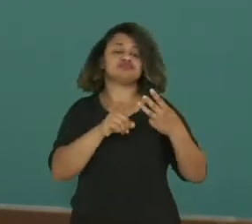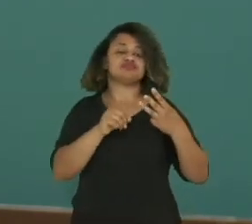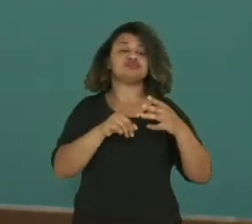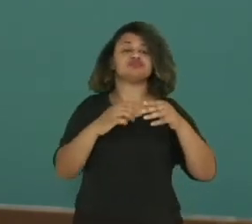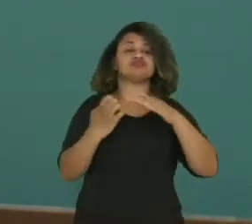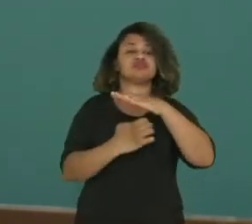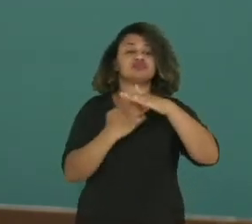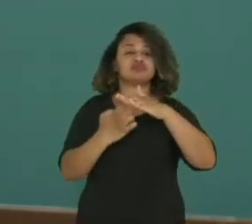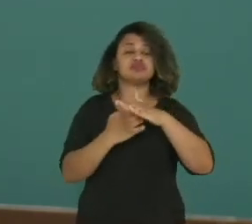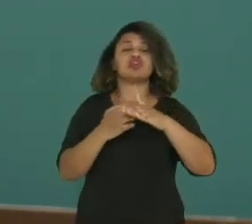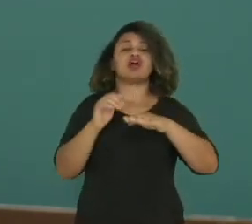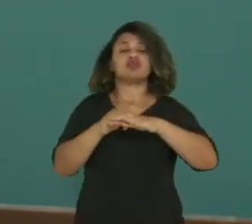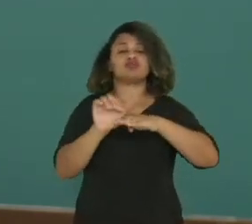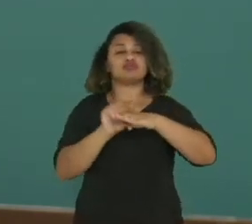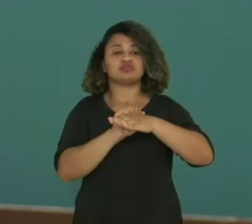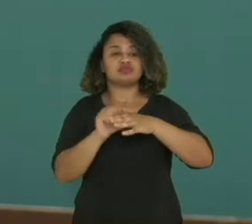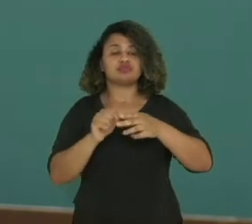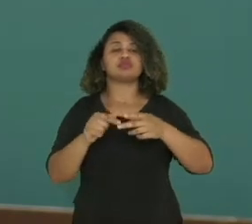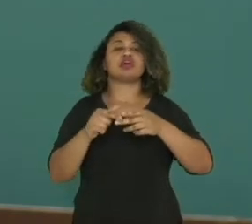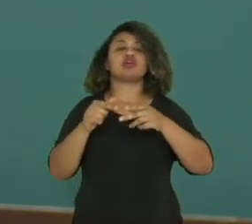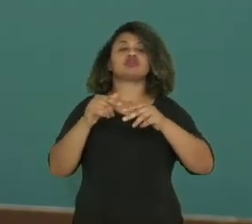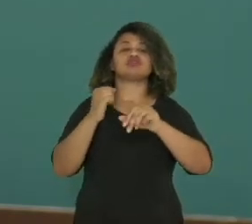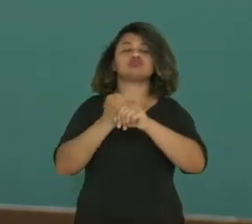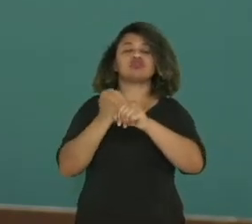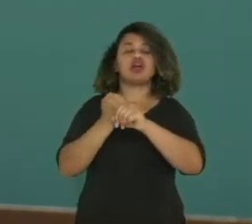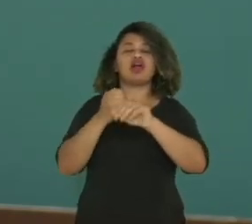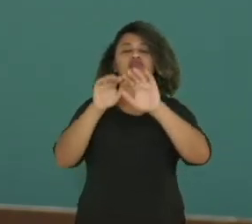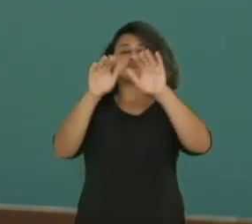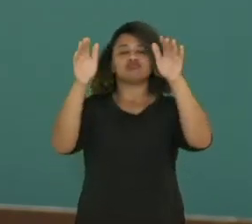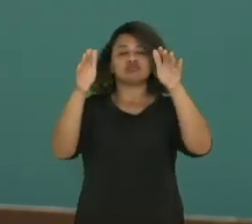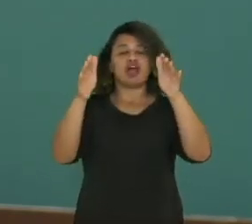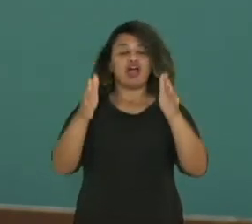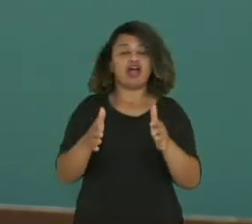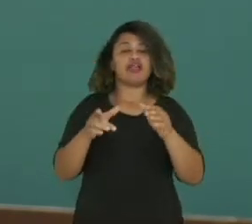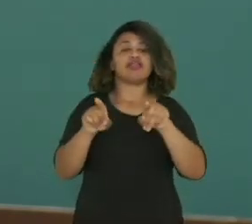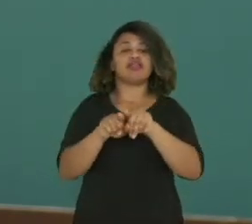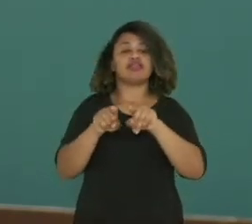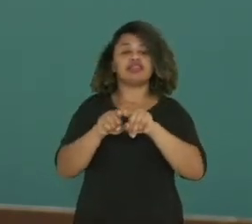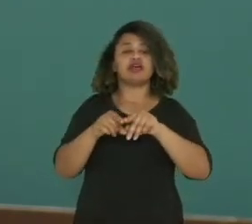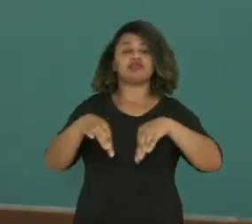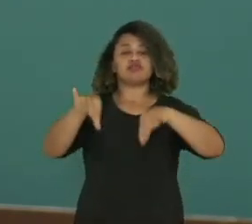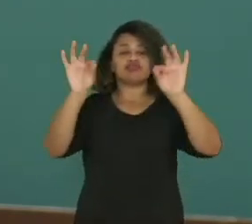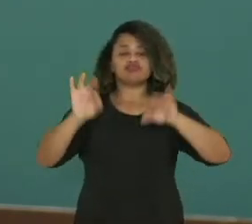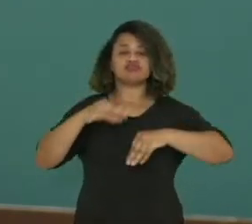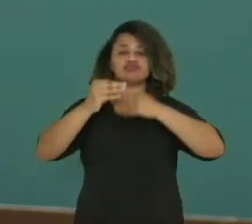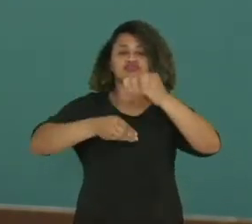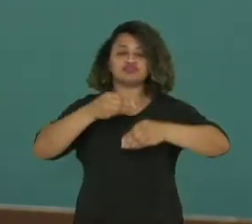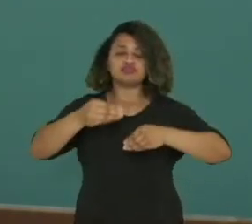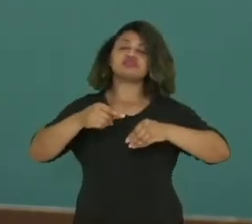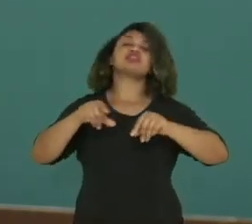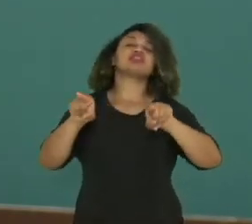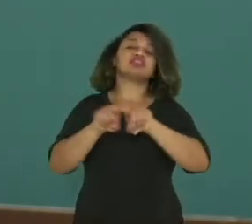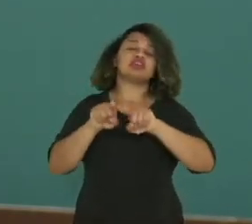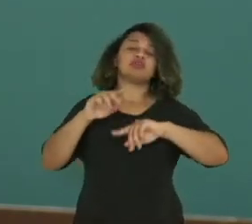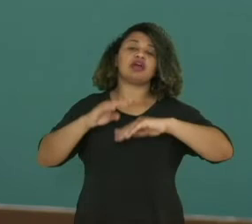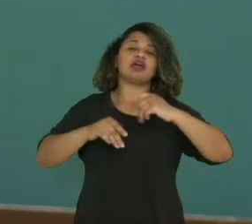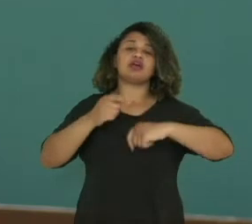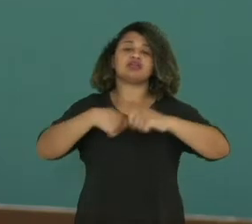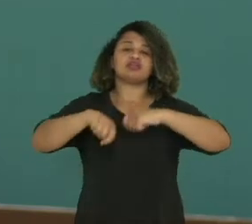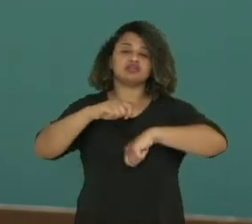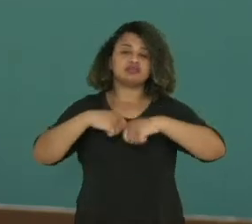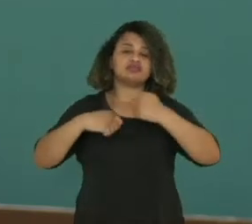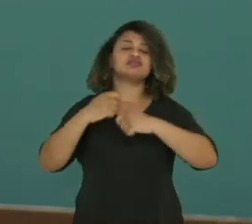calçados, móveis, de tecidos também é atividade econômica desta parte do Nordeste. E